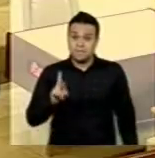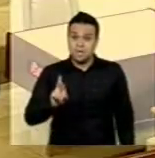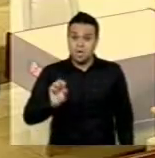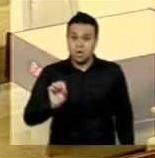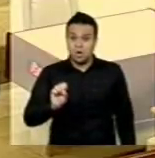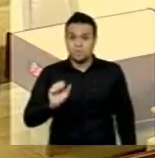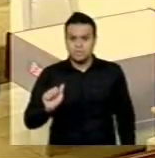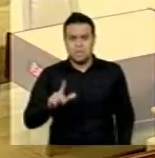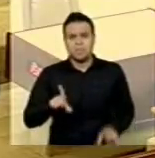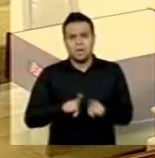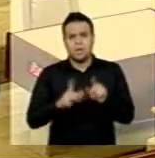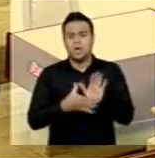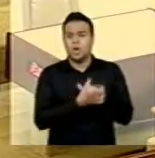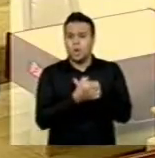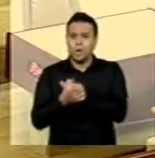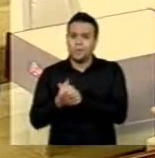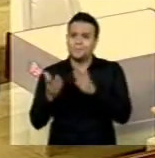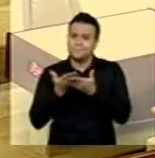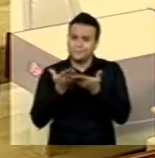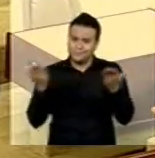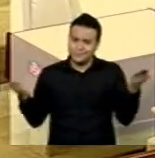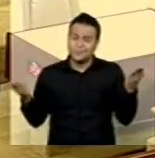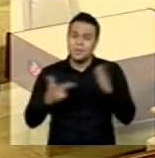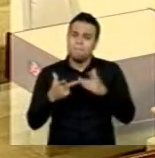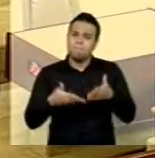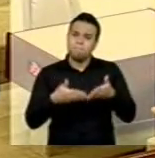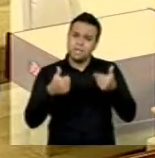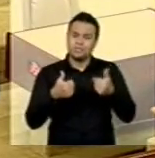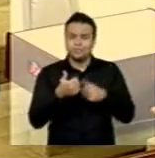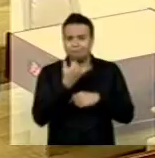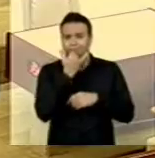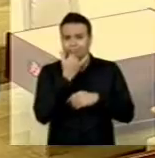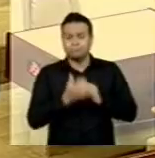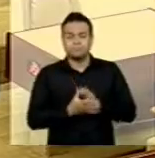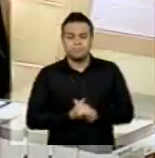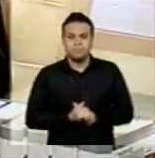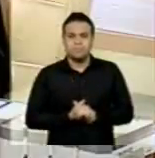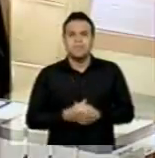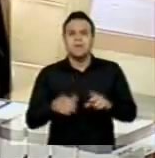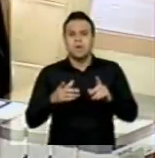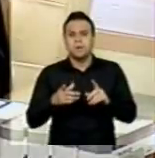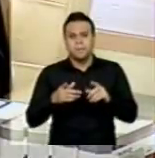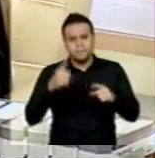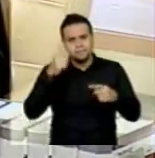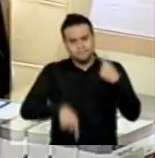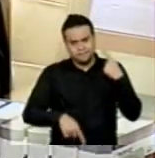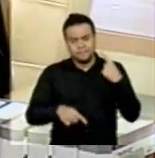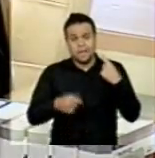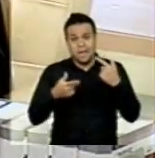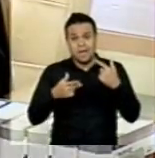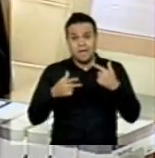Presidente, eu também cumprimento a todos e peço vênia ao eminente relator para acompanhar a divergência aberta pelo